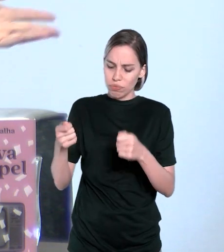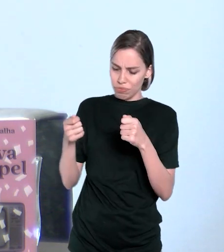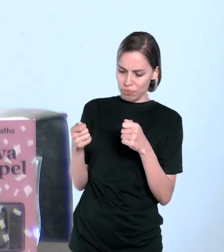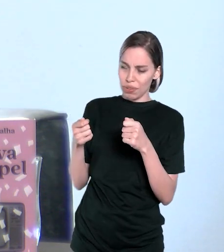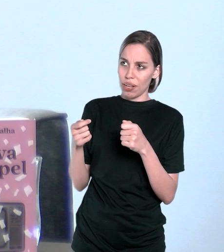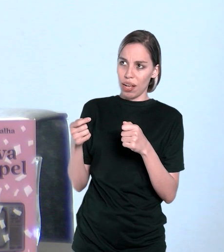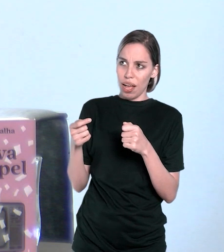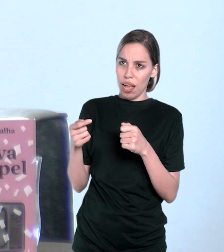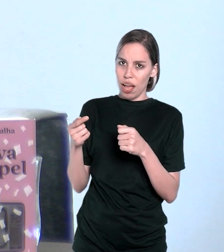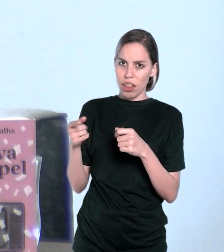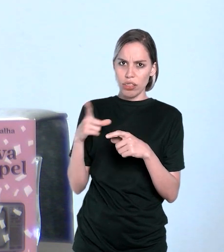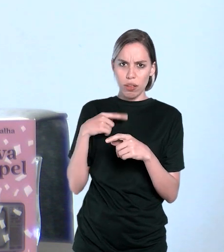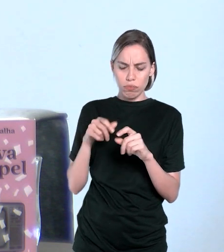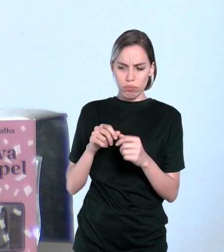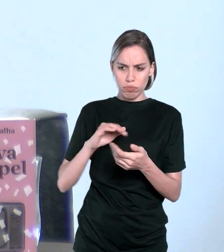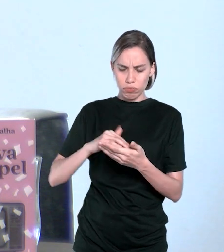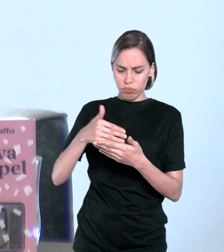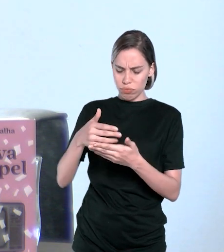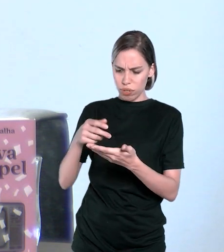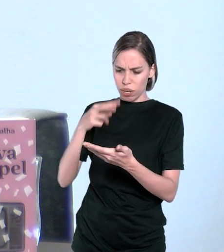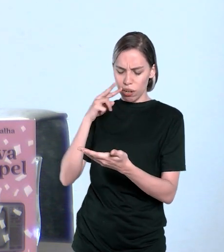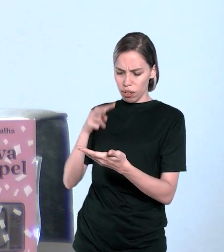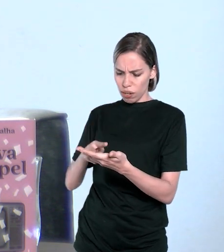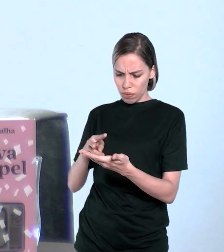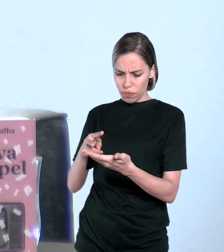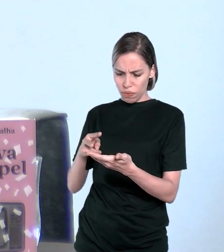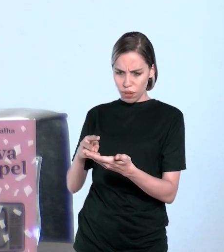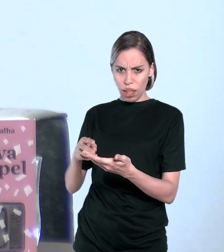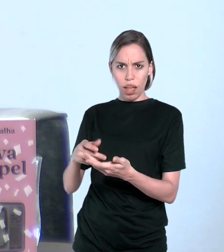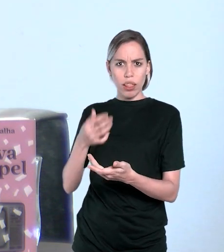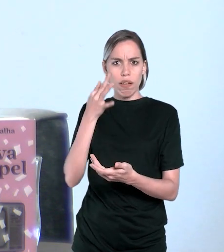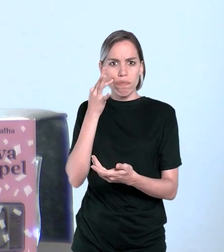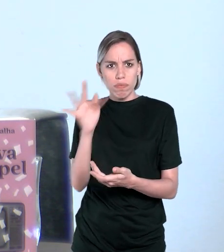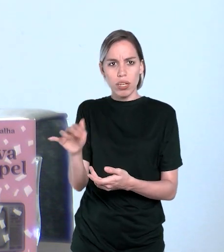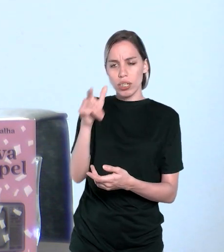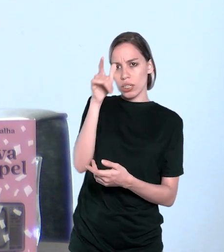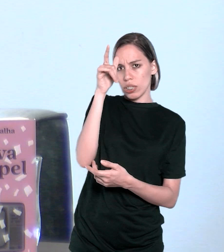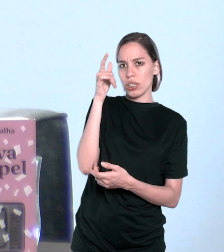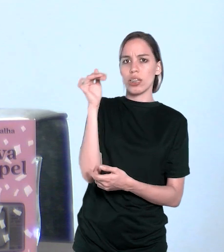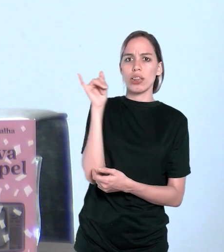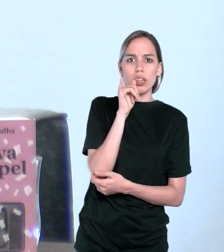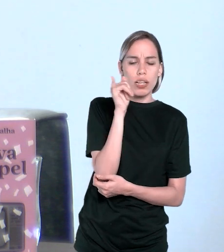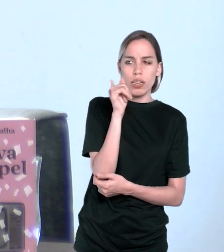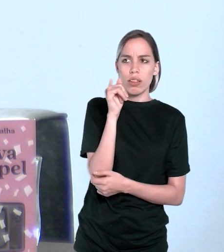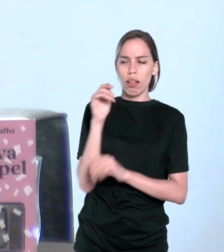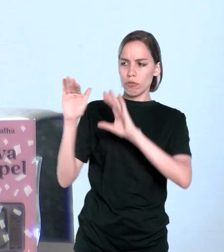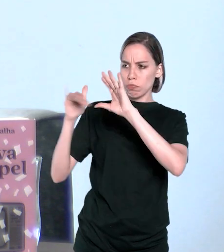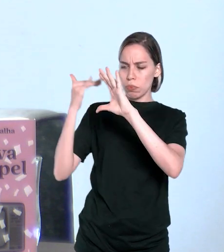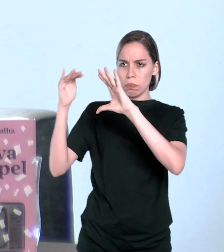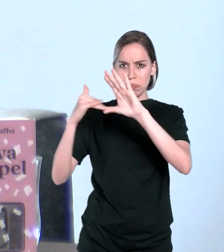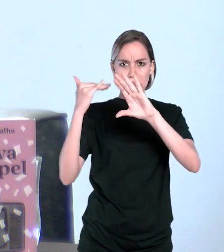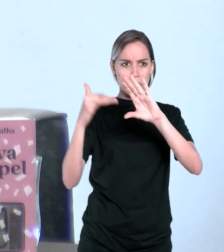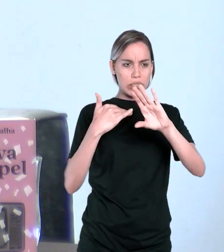Já tinha o Rodrigo Teixeira, que é o produtor, comprou o livro também antes de ser publicado no Brasil. Então, foi, assim, uma